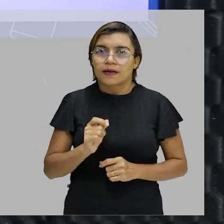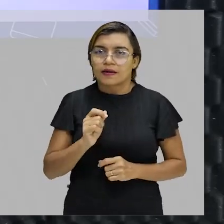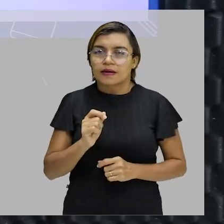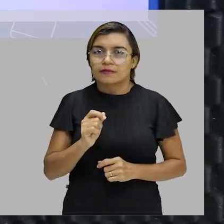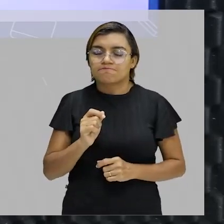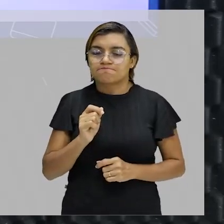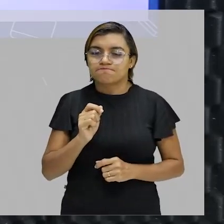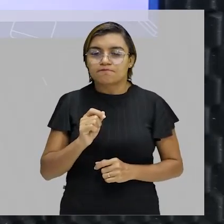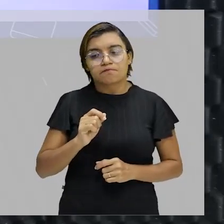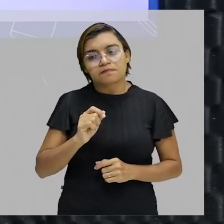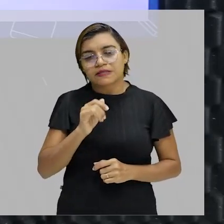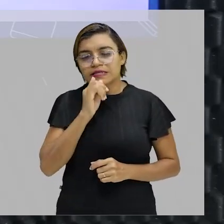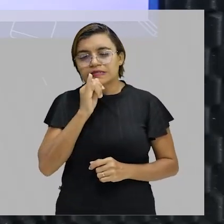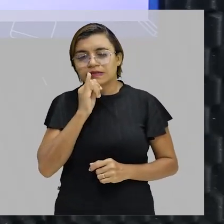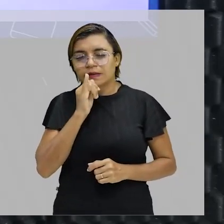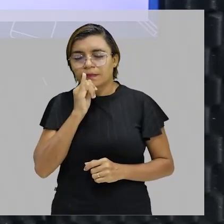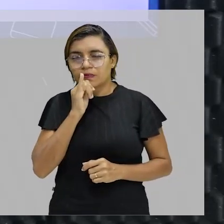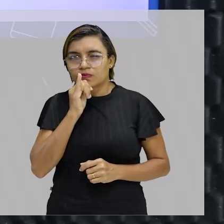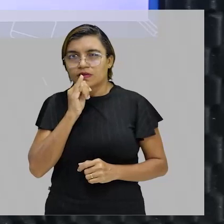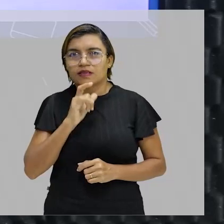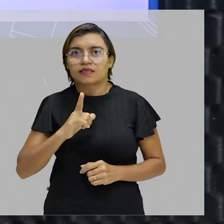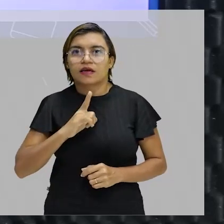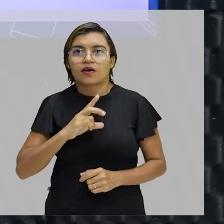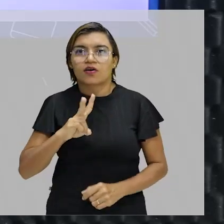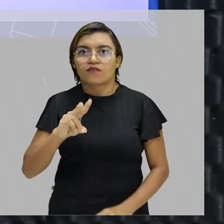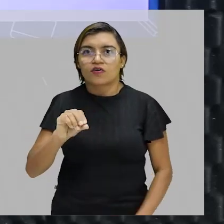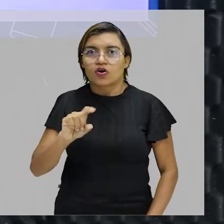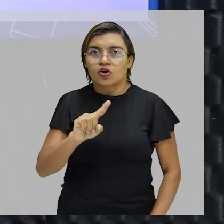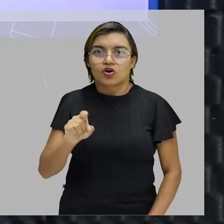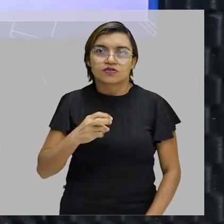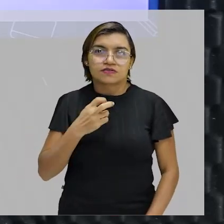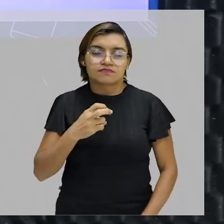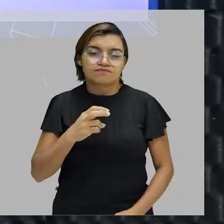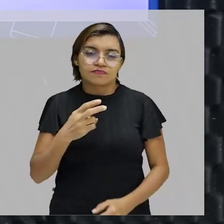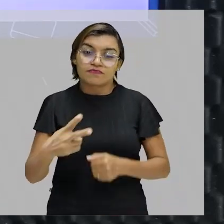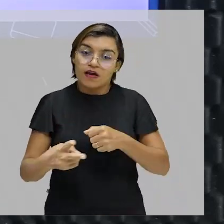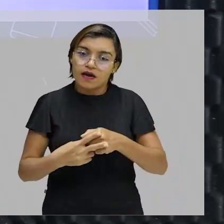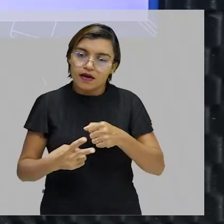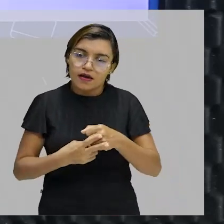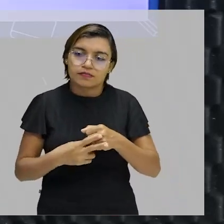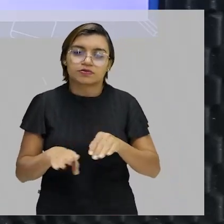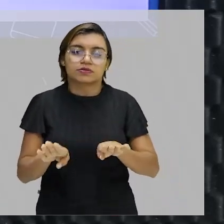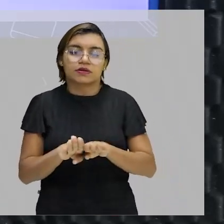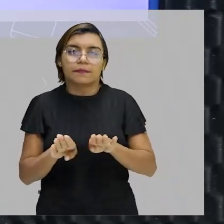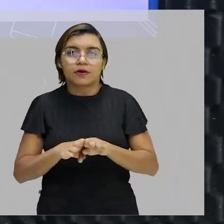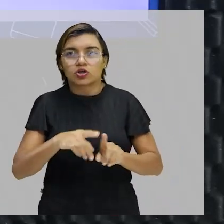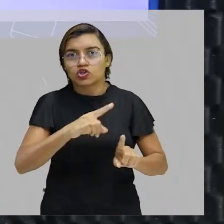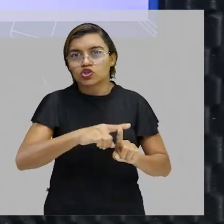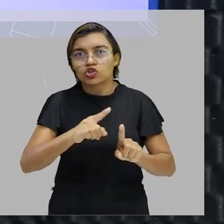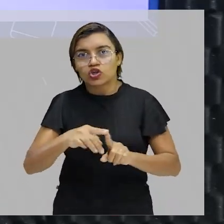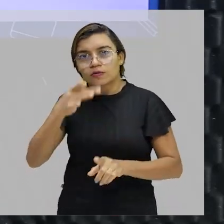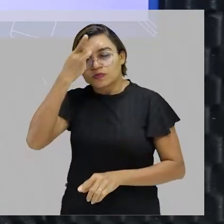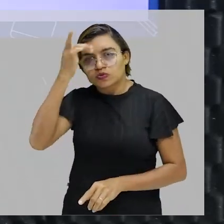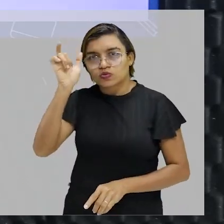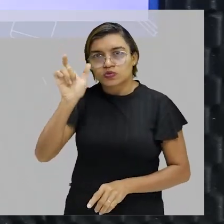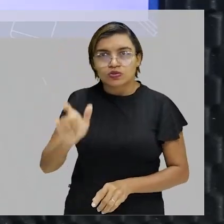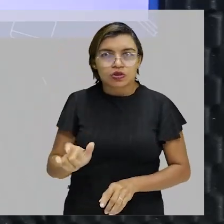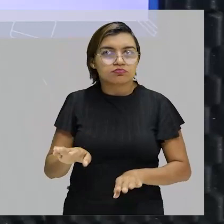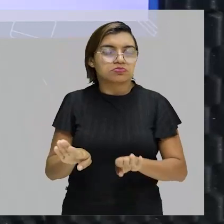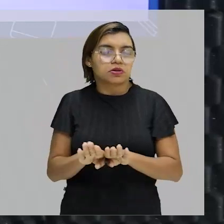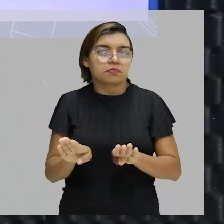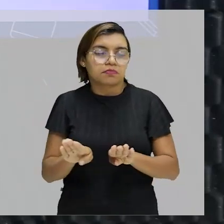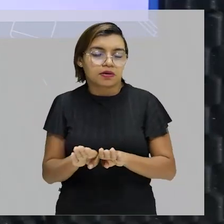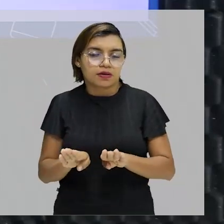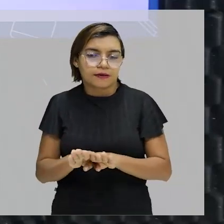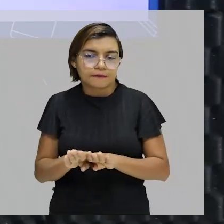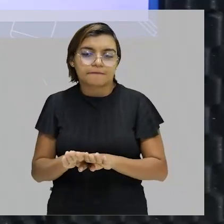né? Das vozes verbais, tem que lembrar do tipo de sujeito, quando o sujeito é indeterminado, índice